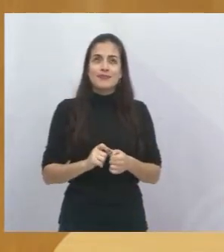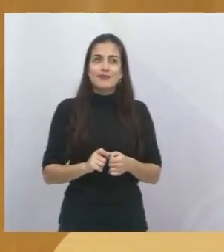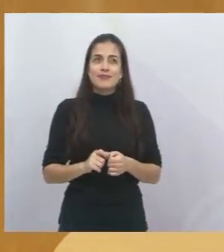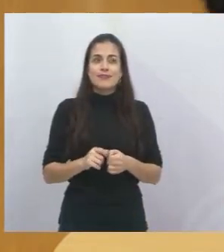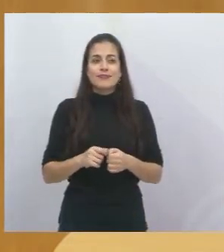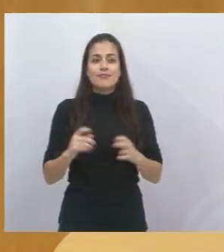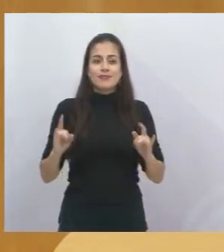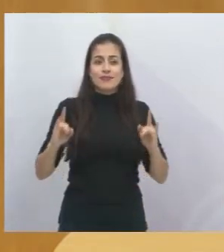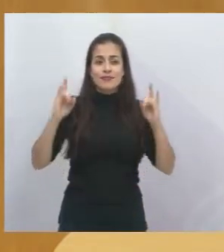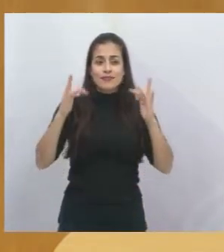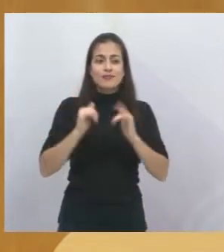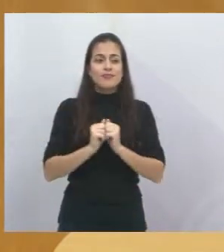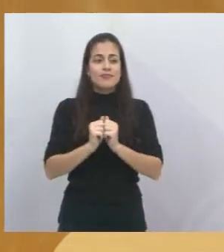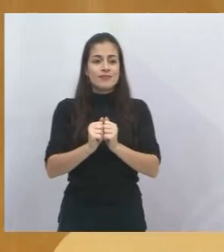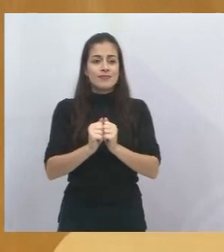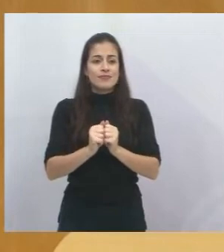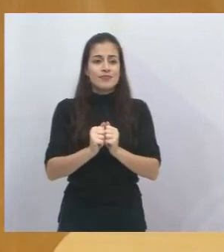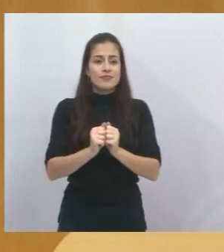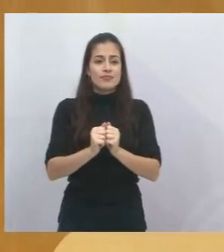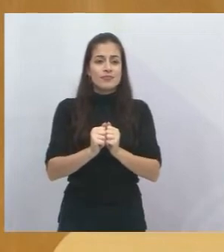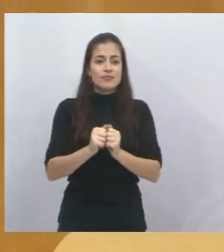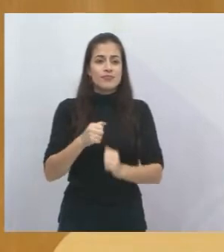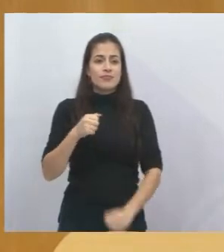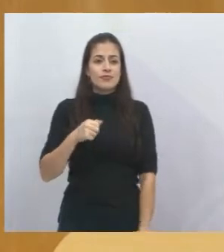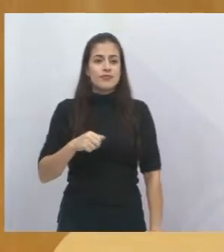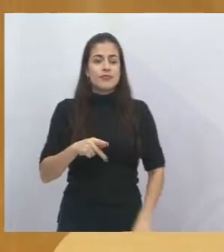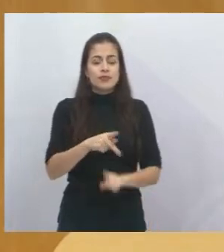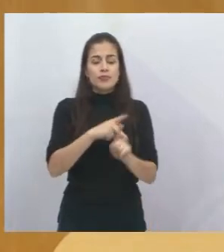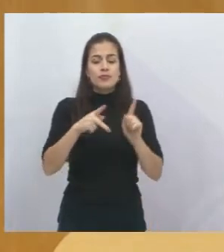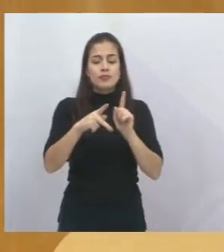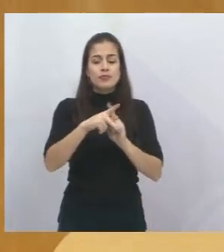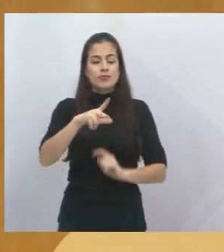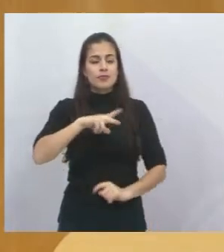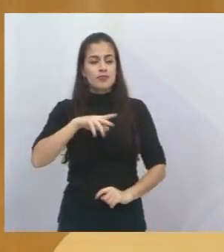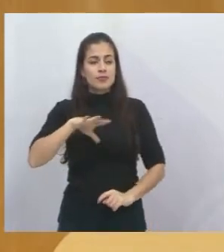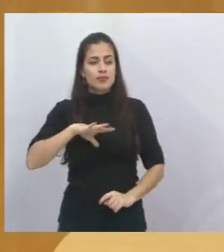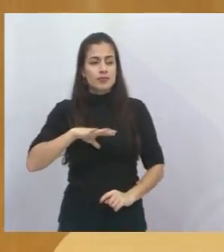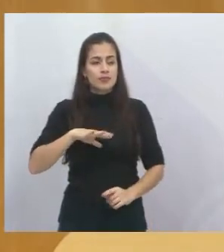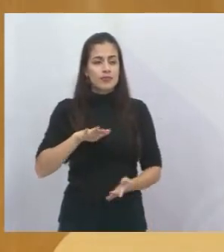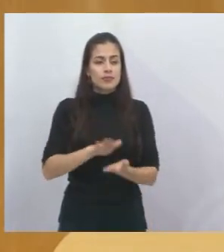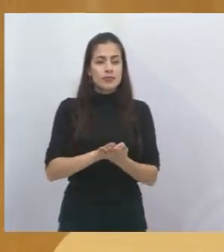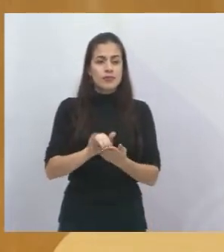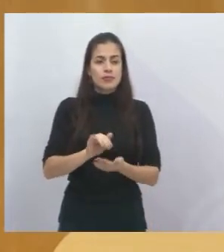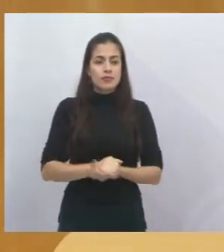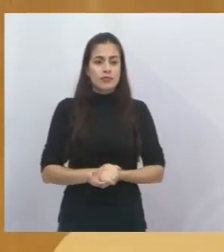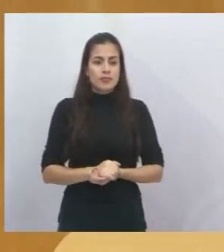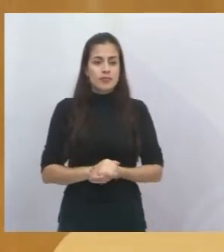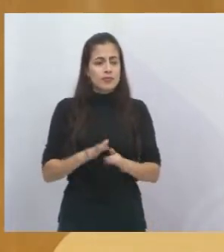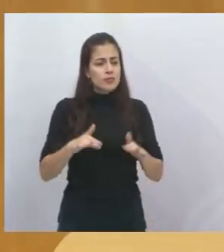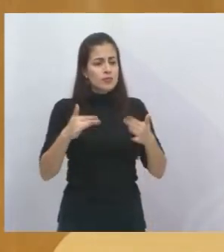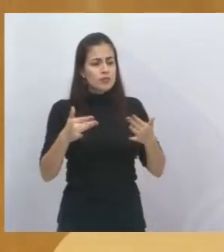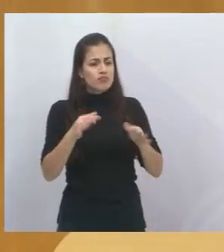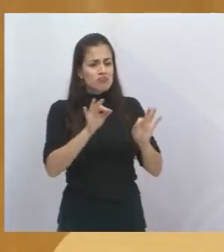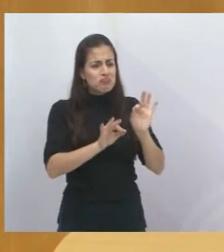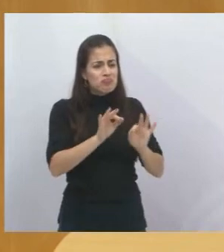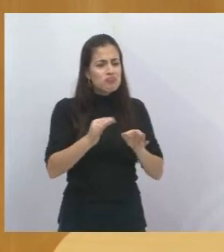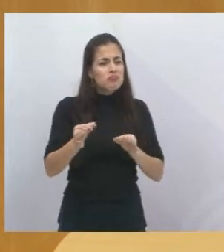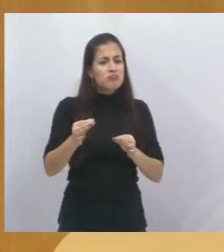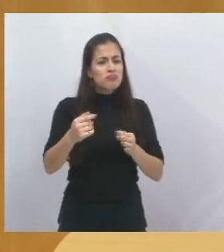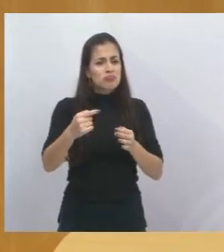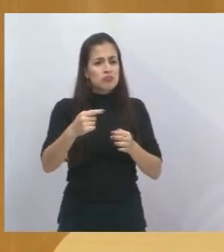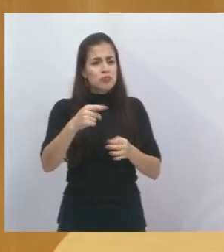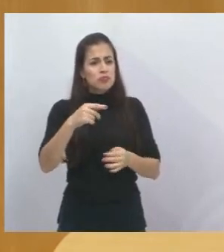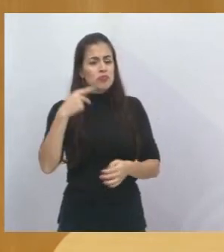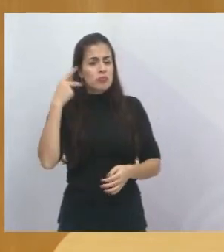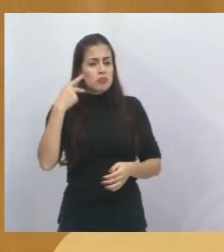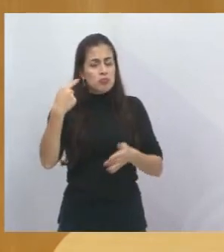vezes, junto ao IPMJ, e sem anuência da justiça, a qual o nobre vereador aqui que nos questionou,